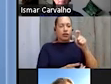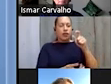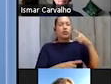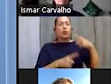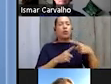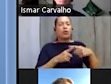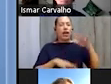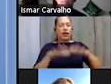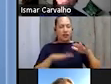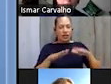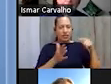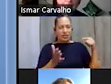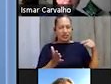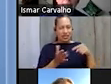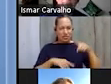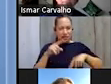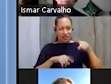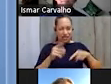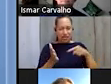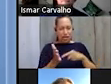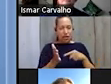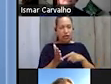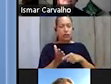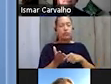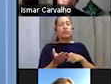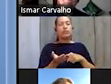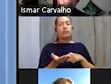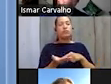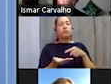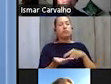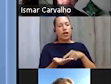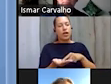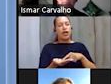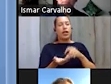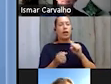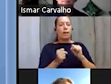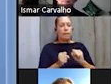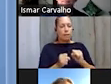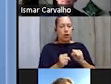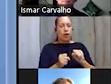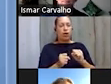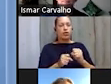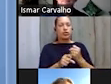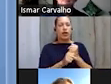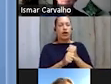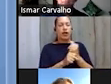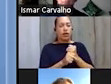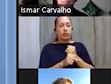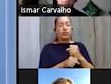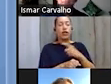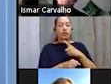breu, essa resina, ela pode ter milhares de anos e ela tem óleo essencial ainda, ela tem